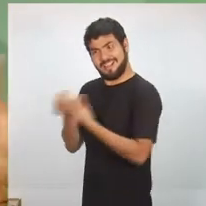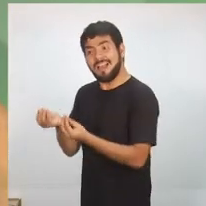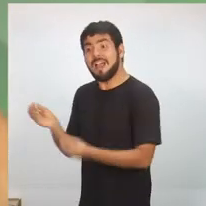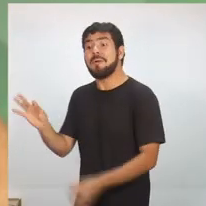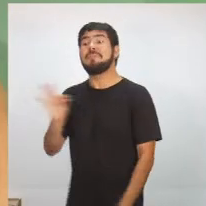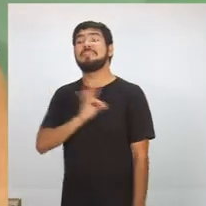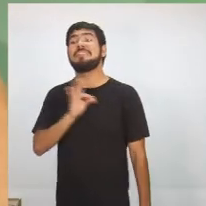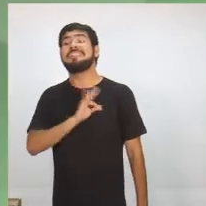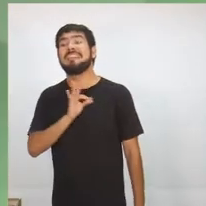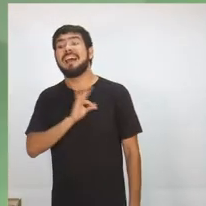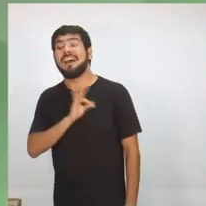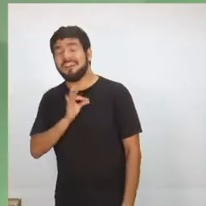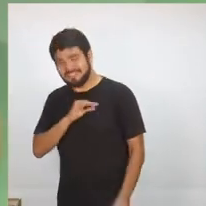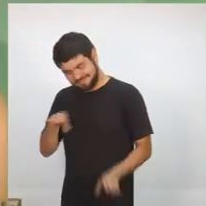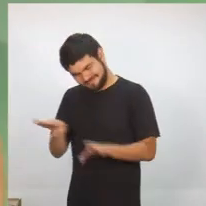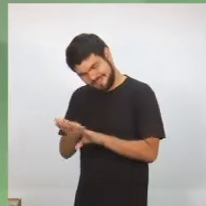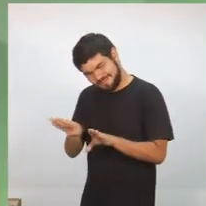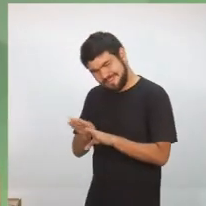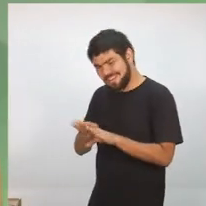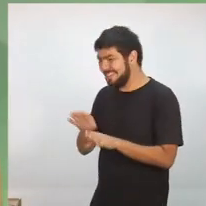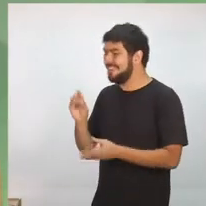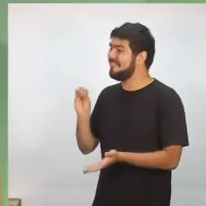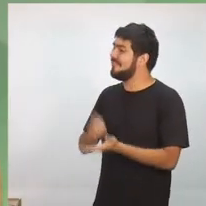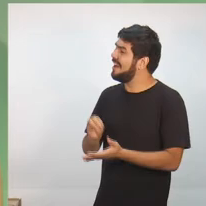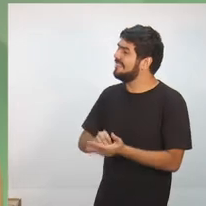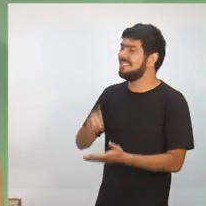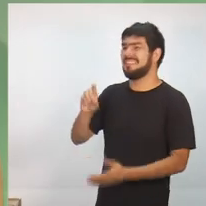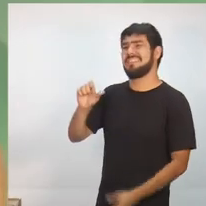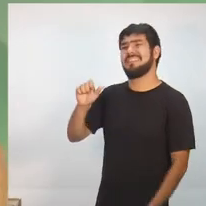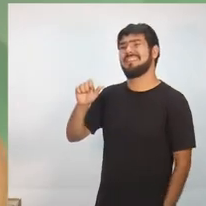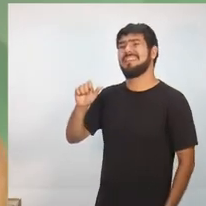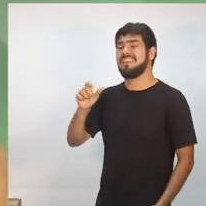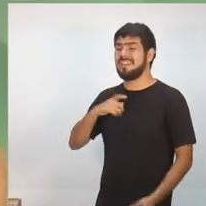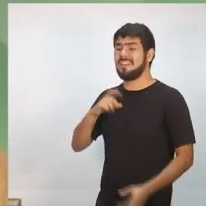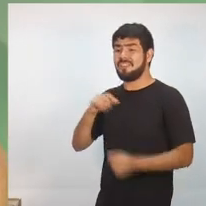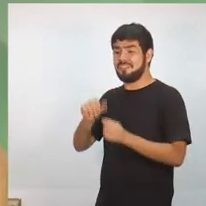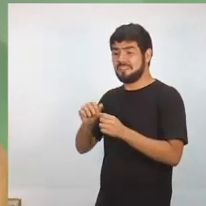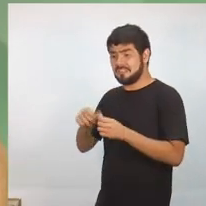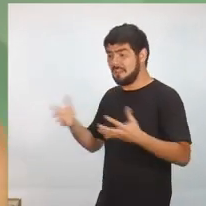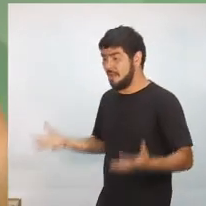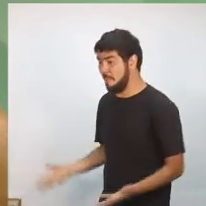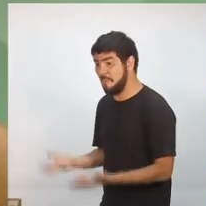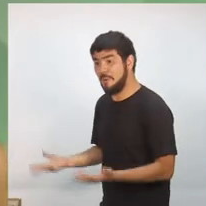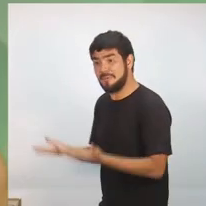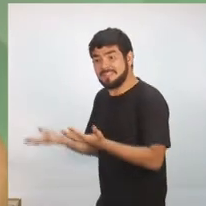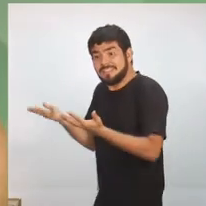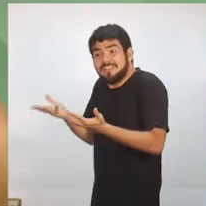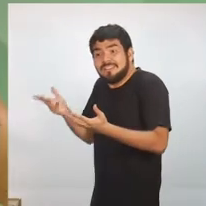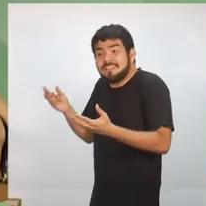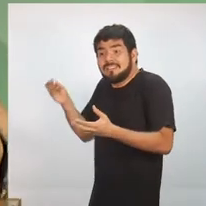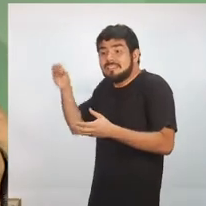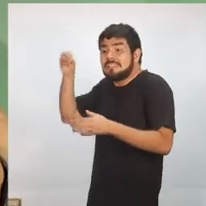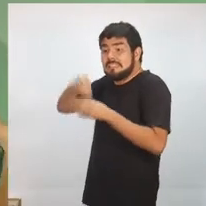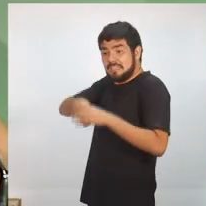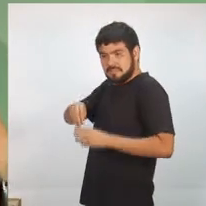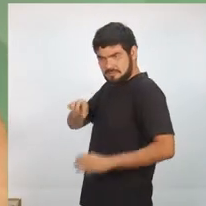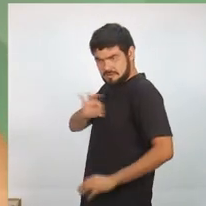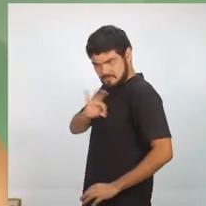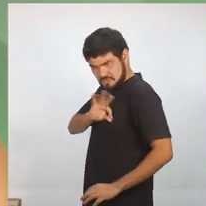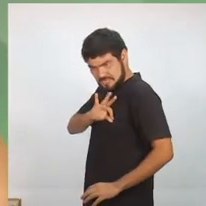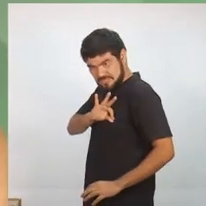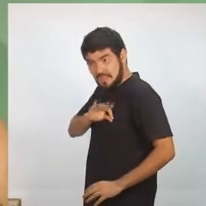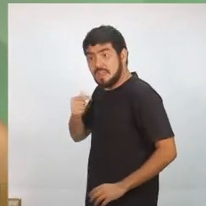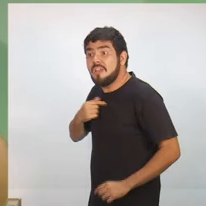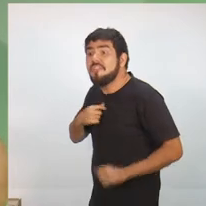policial pagar a data base, também não dava condutas vedadas. Fiz a maior promoção. Na polícia, a promoção